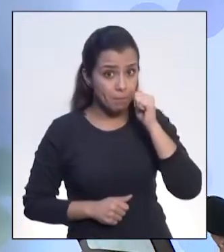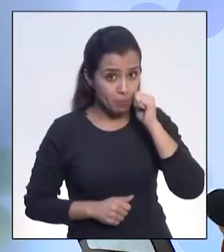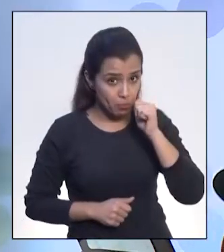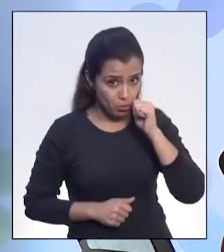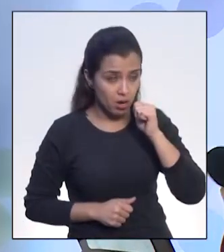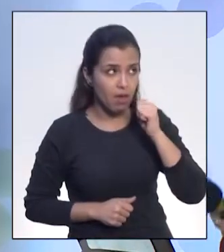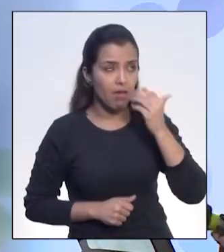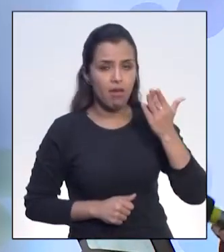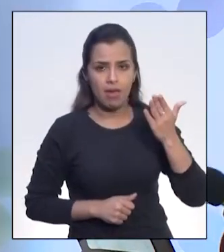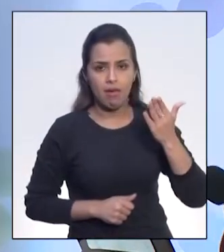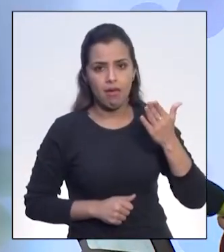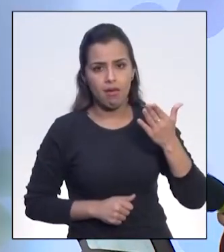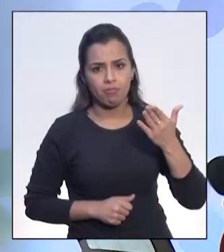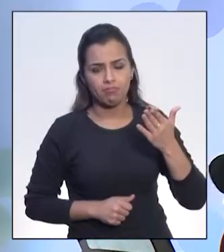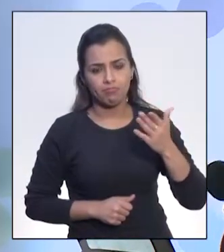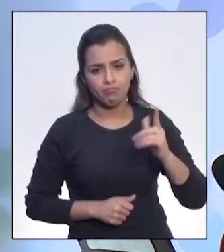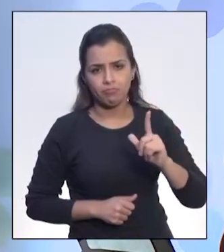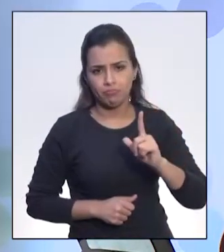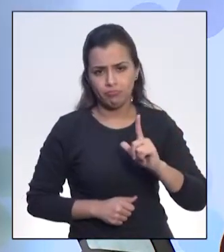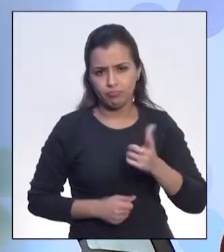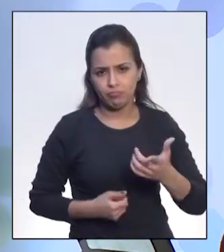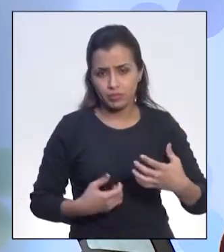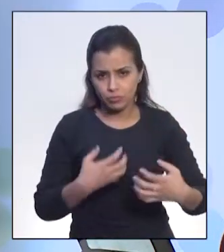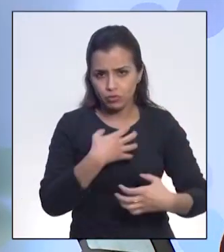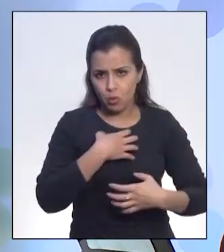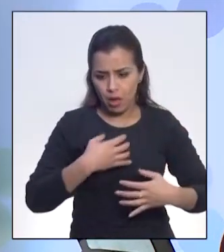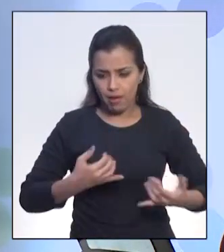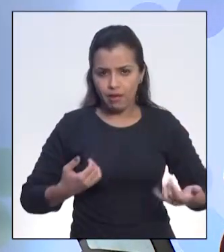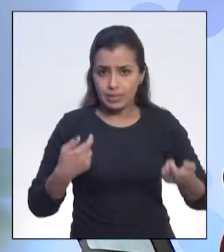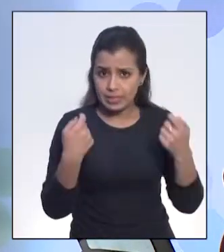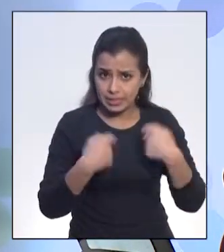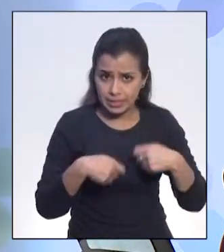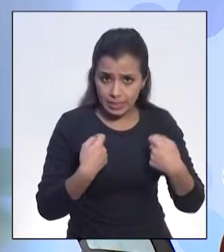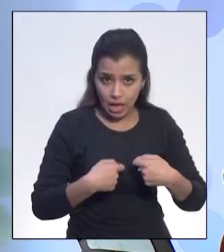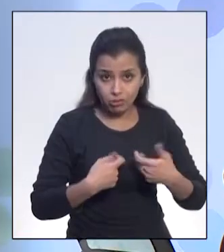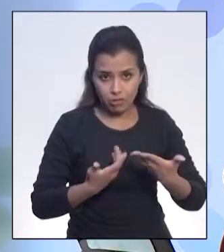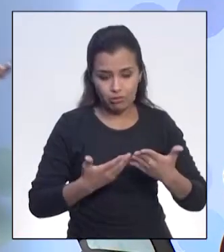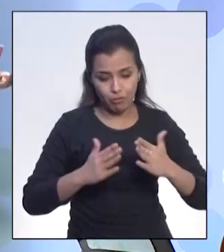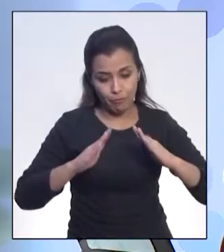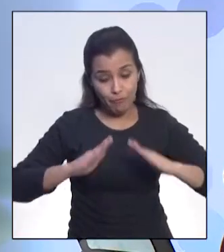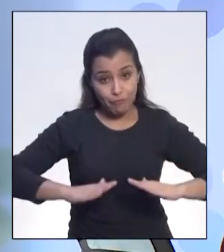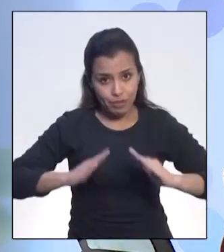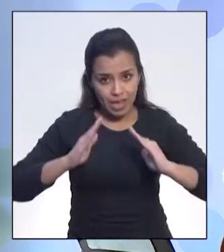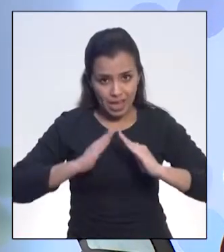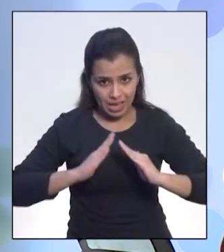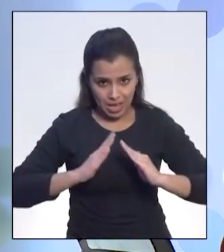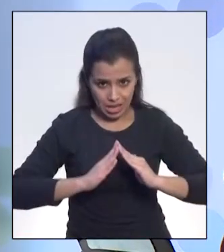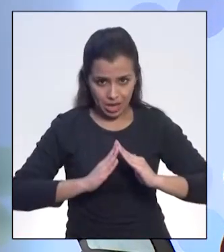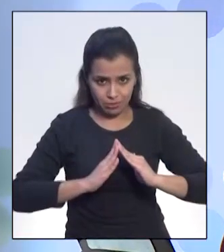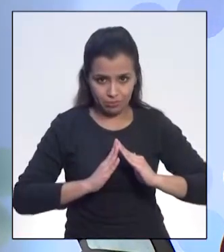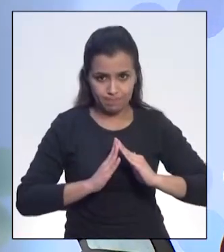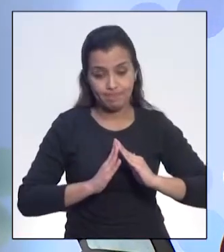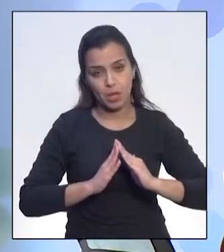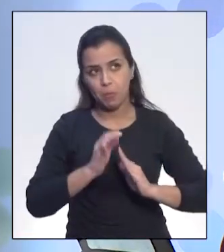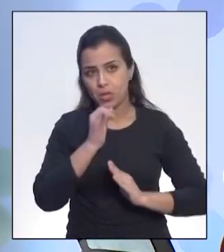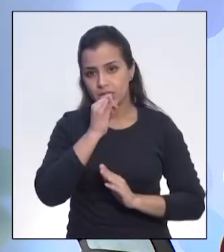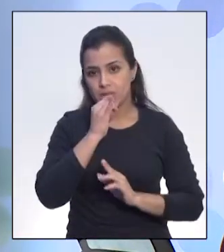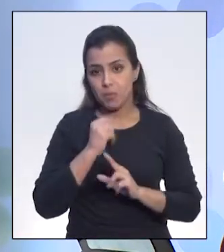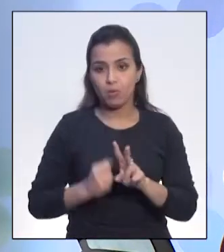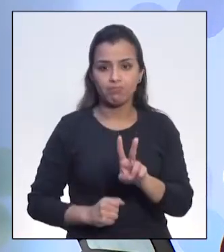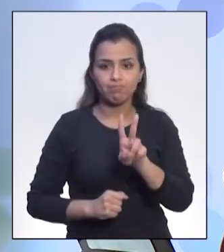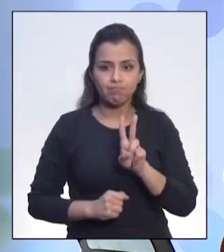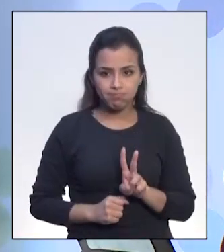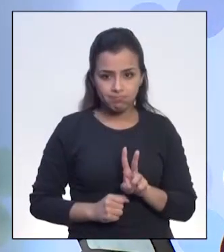elas tiveram a necessidade de ficarem em casa. Esse ficarem em casa, colocaram um casal que já